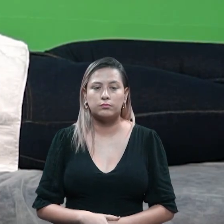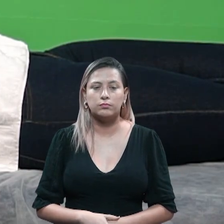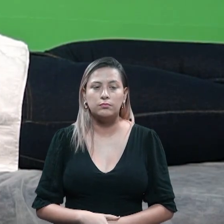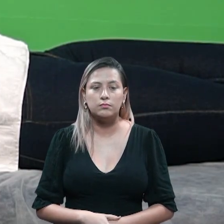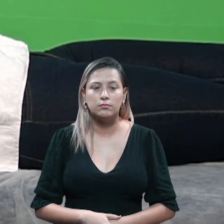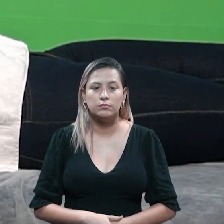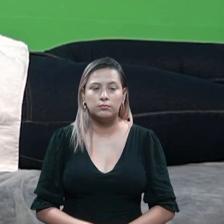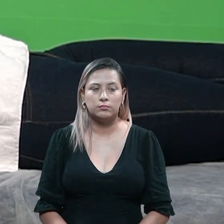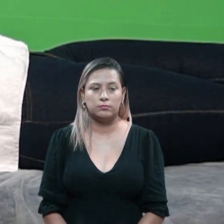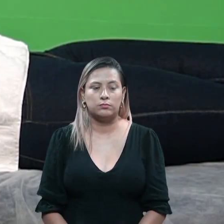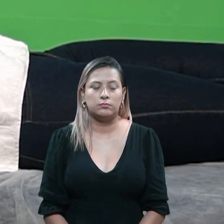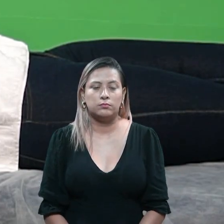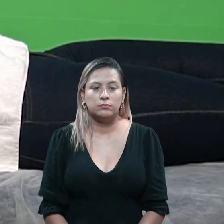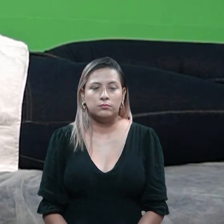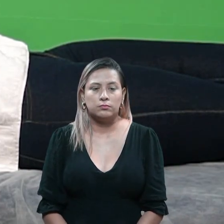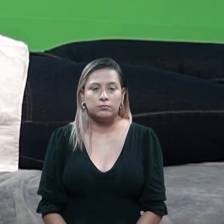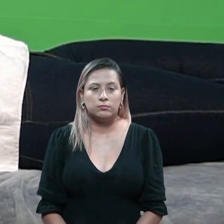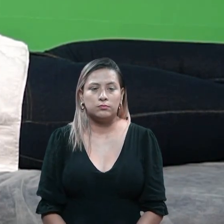e vou retirar.